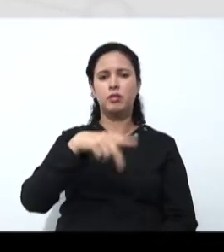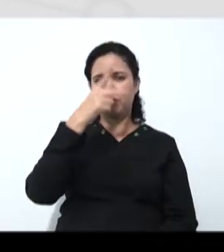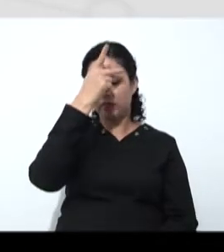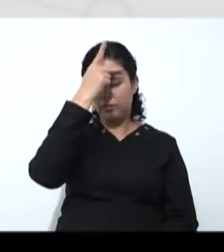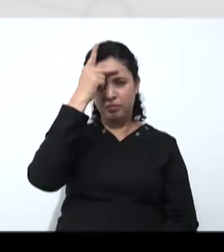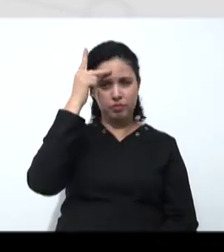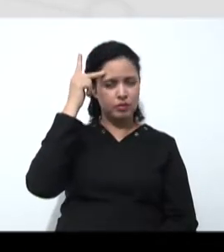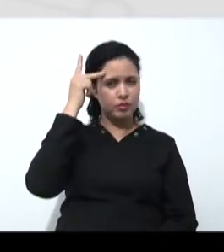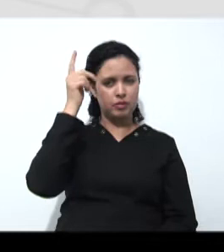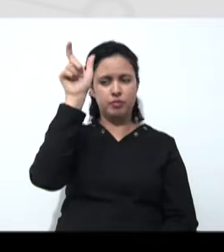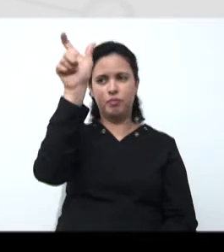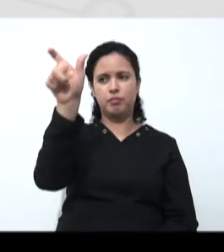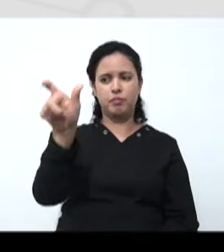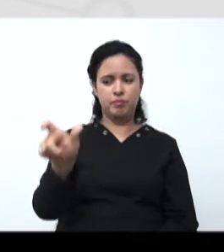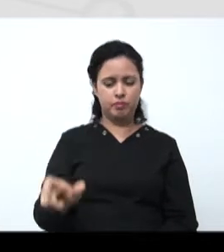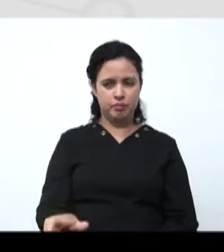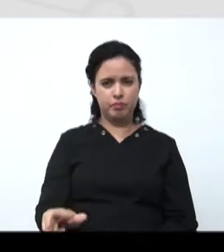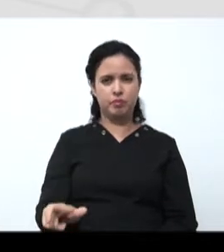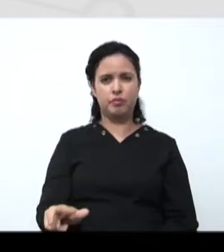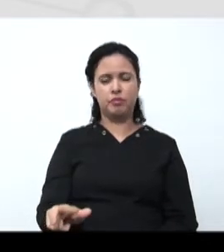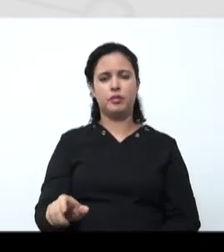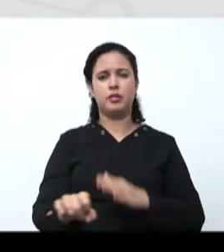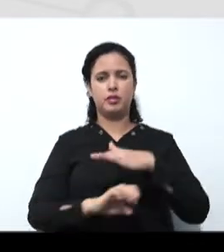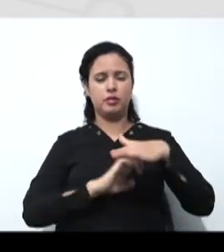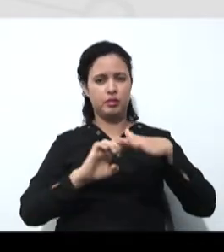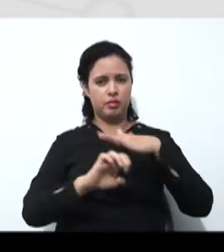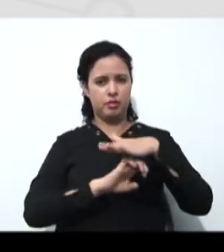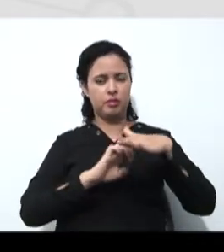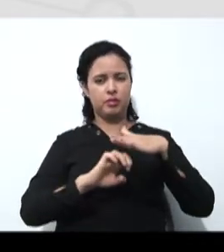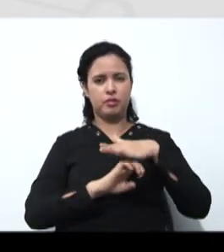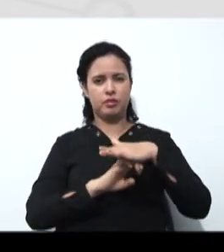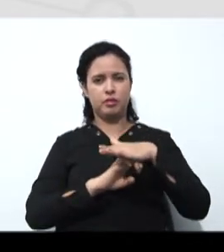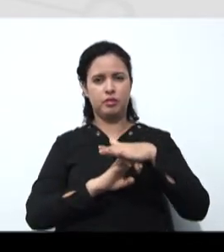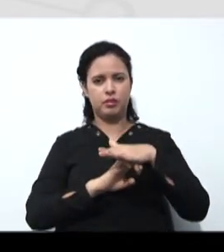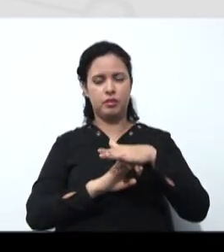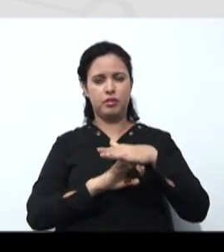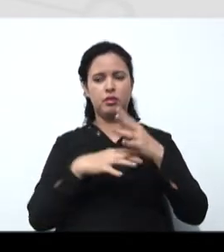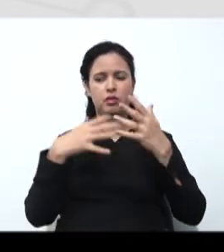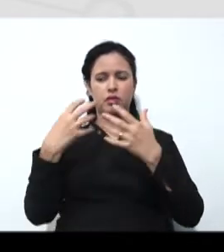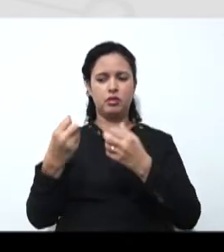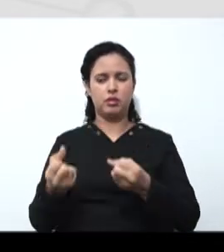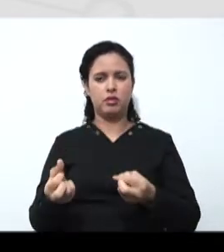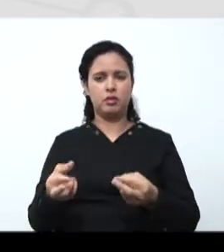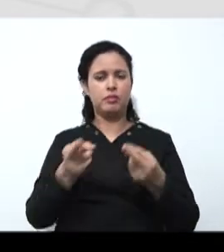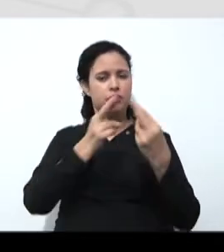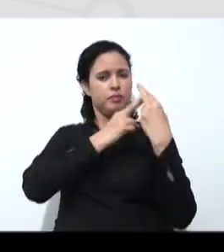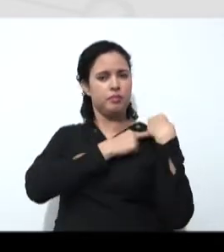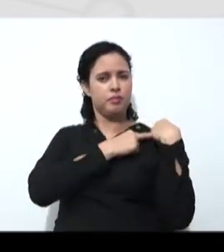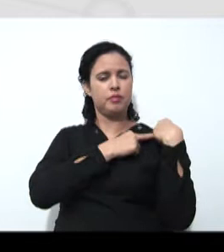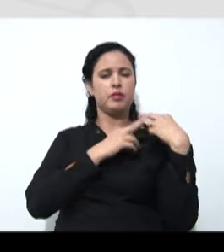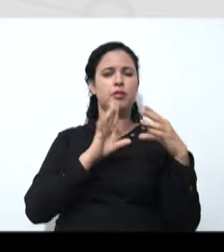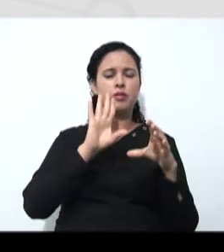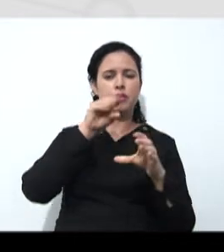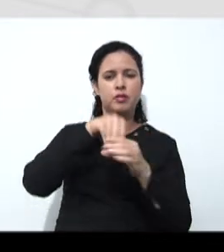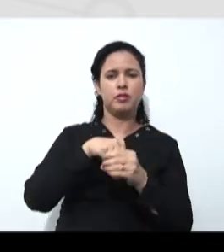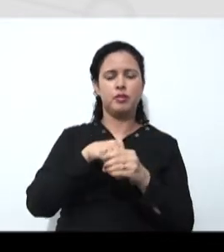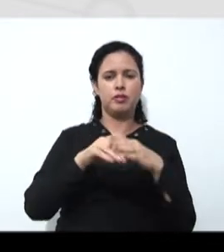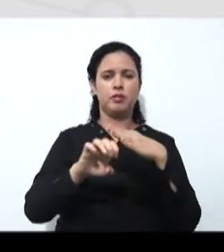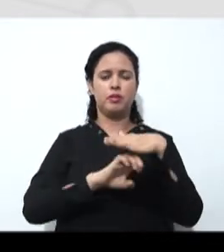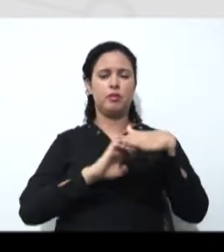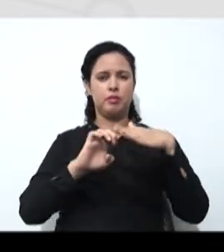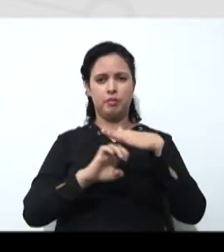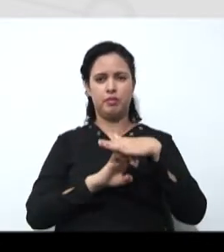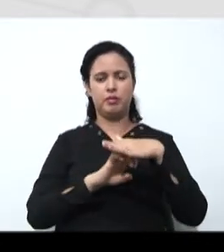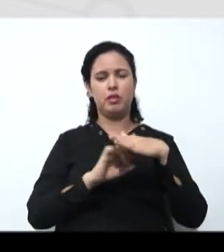empresa que trata o negócio como se fosse seu, assumindo a responsabilidade por decisões dentro da empresa. Então, é como se a gente tivesse